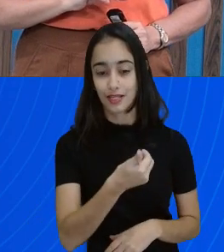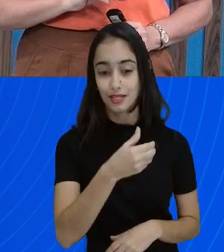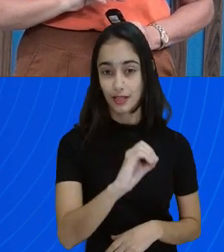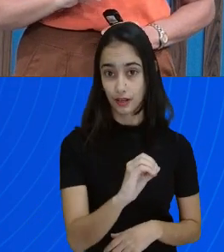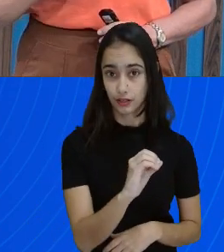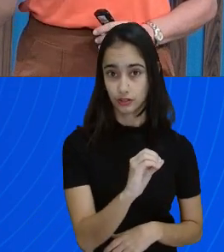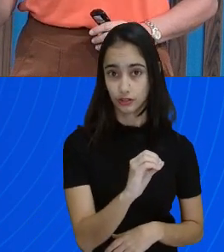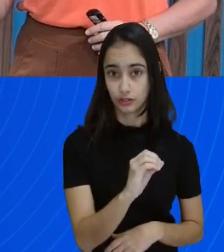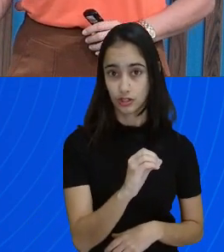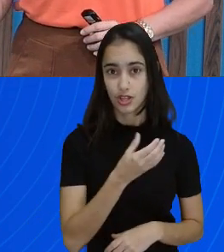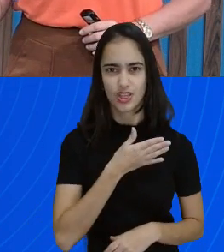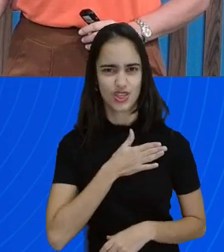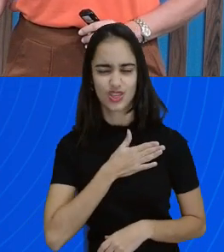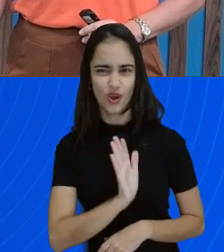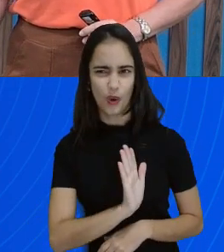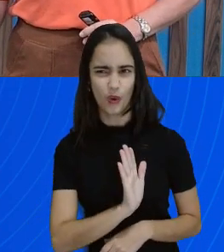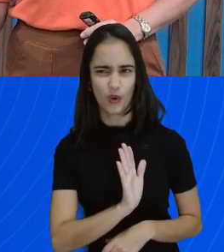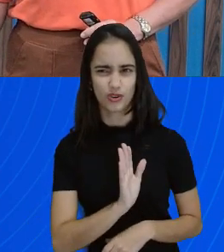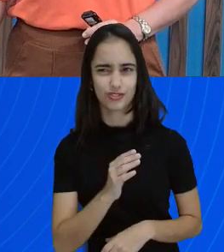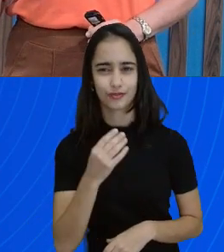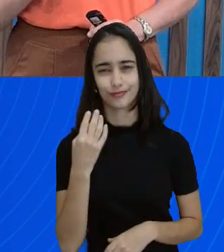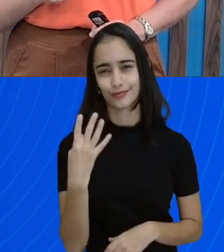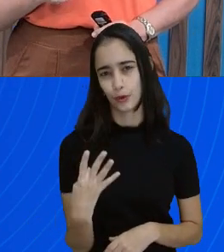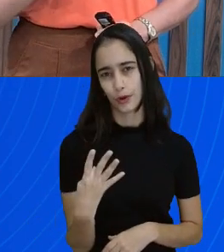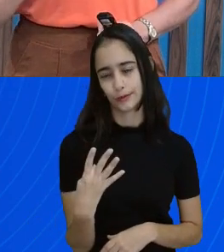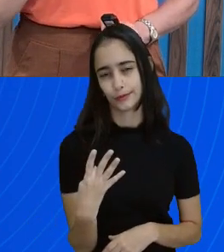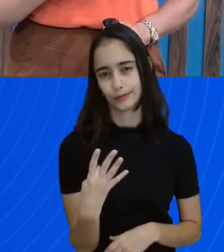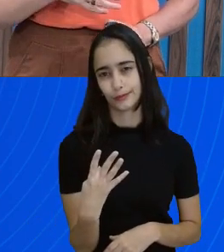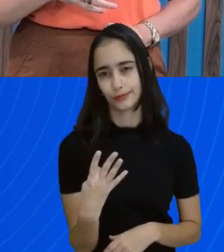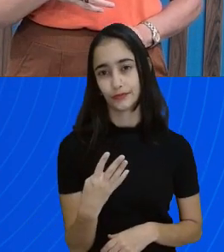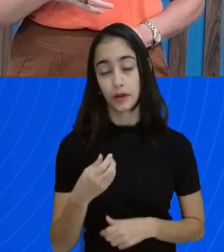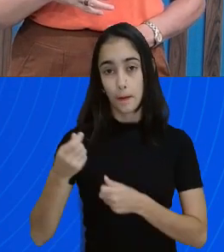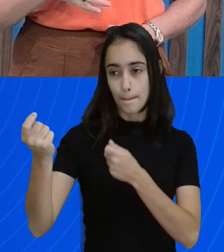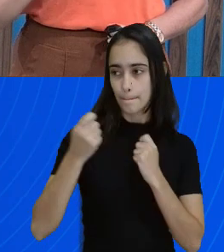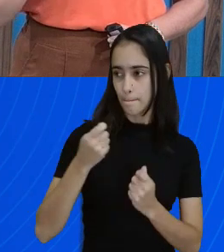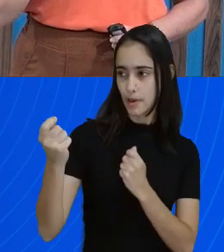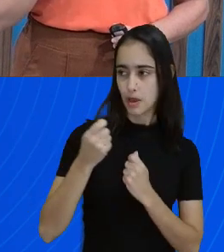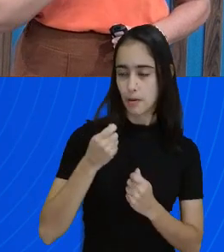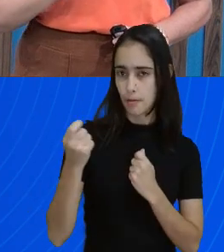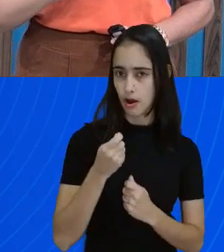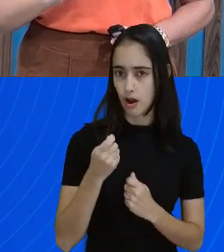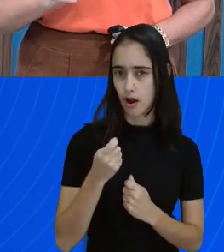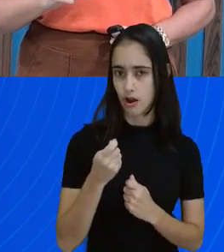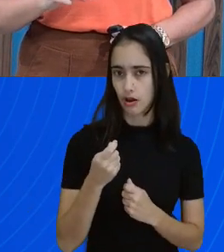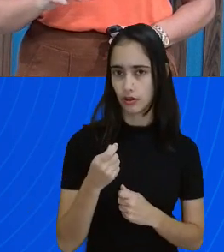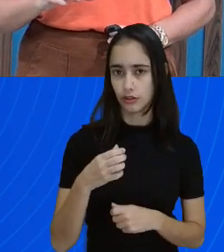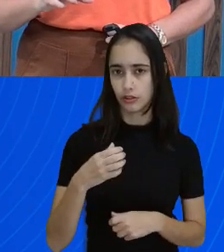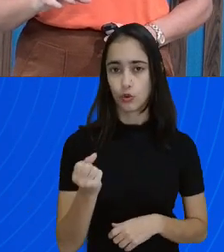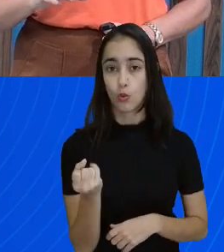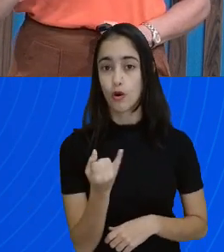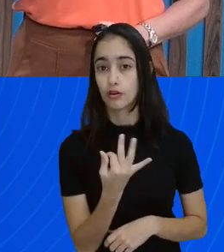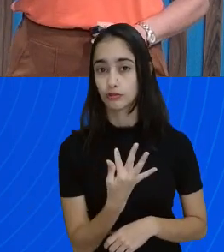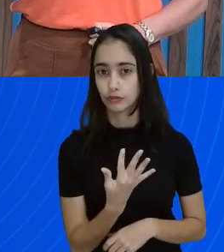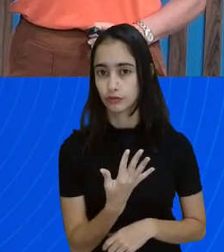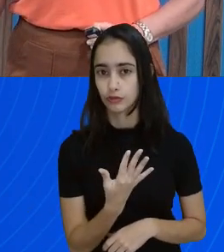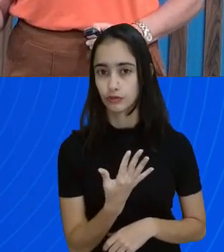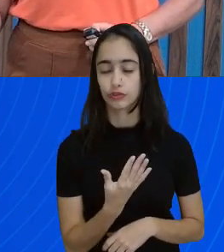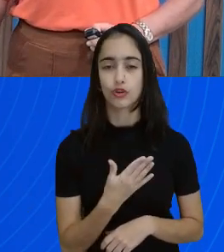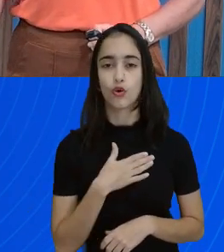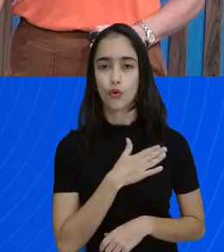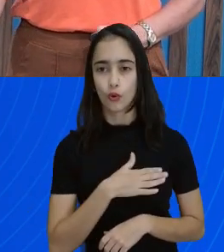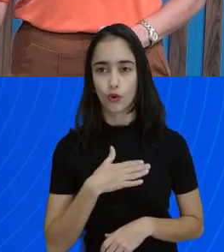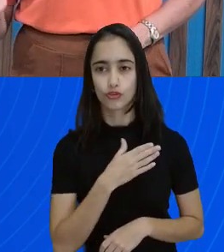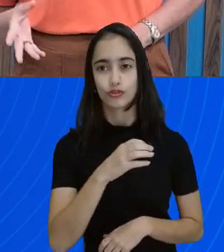brincar de bambolê e 4 não gostam. E pipa, 9 alunos gostam de soltar pipa e